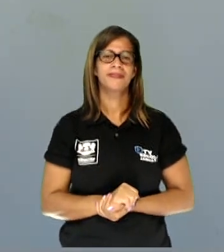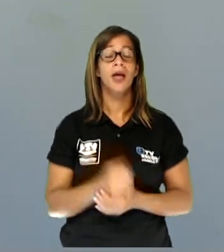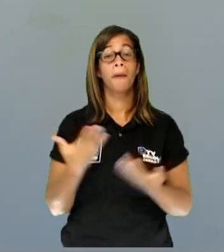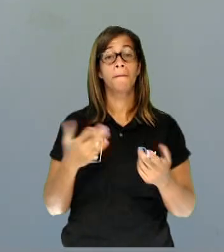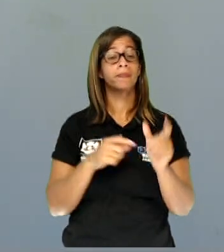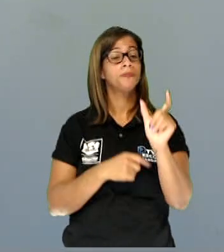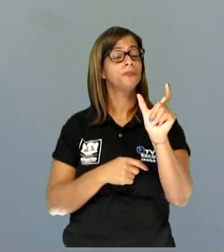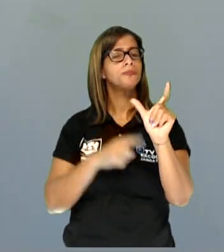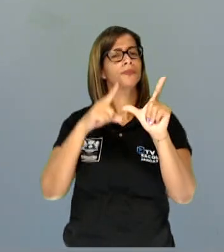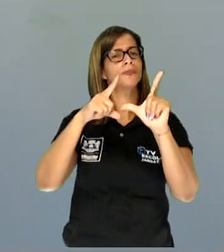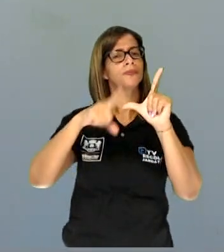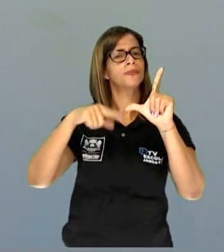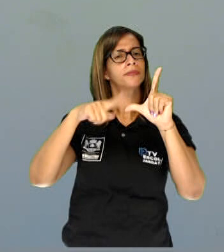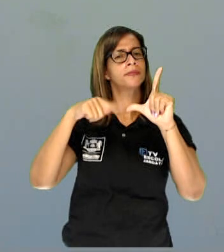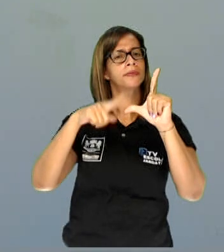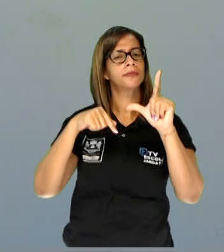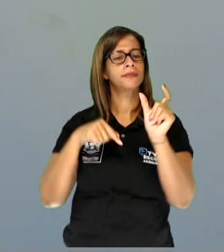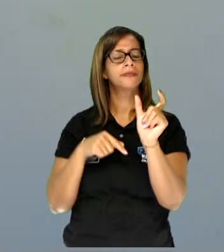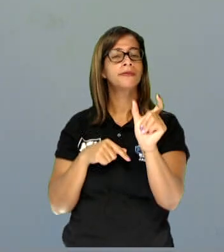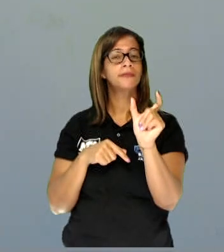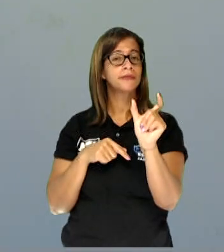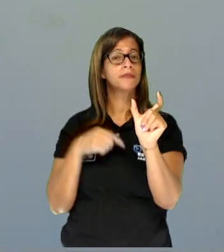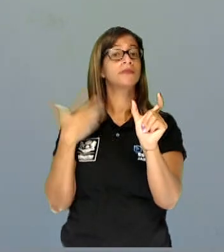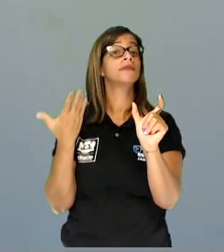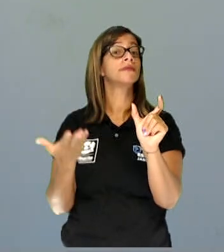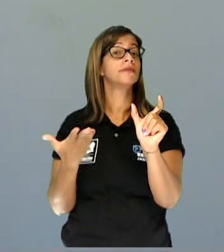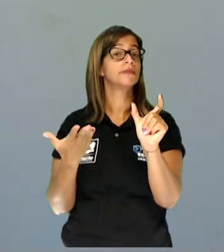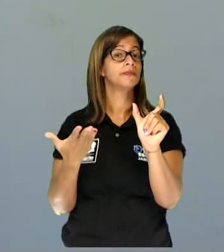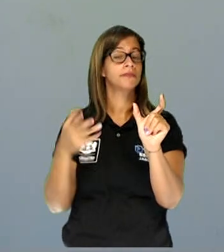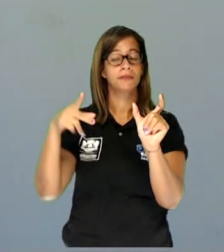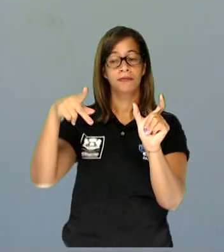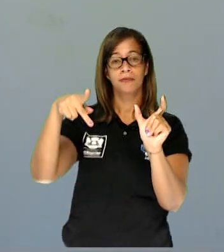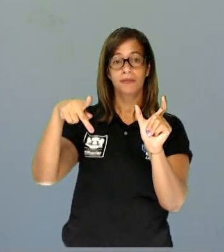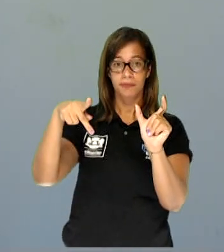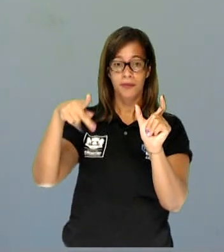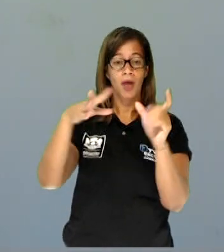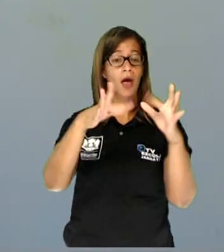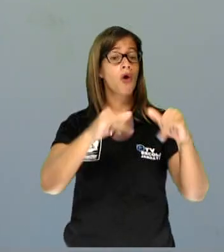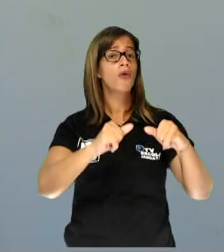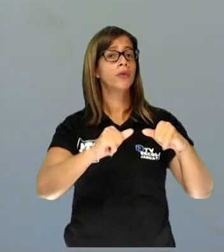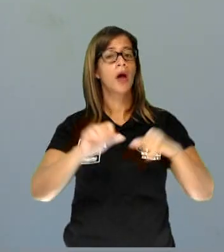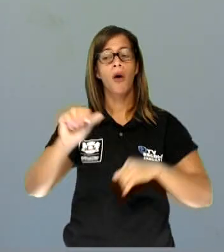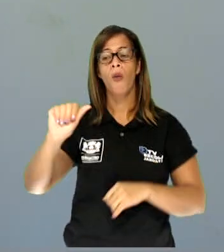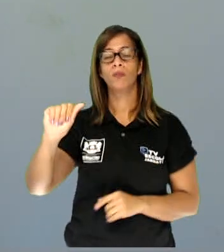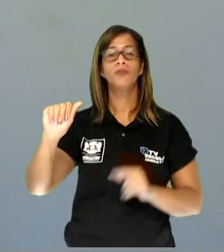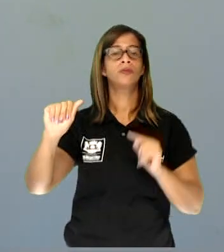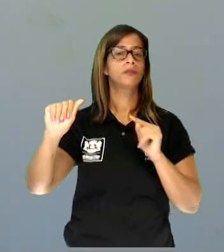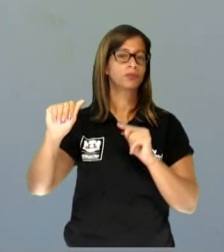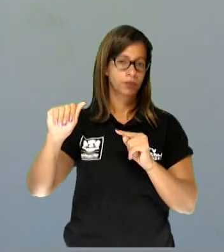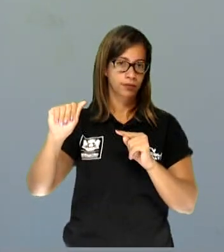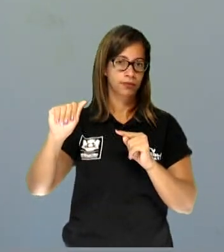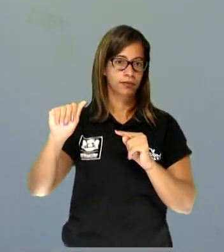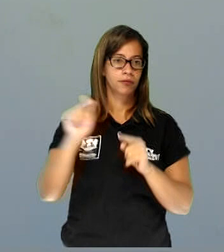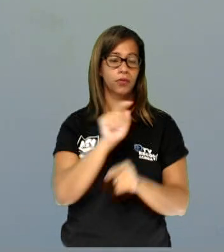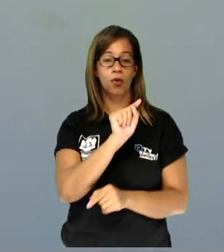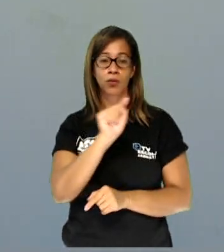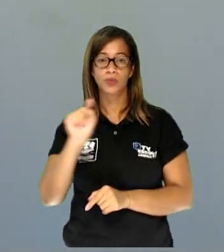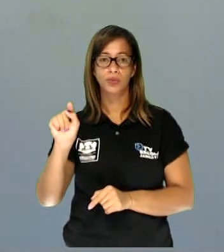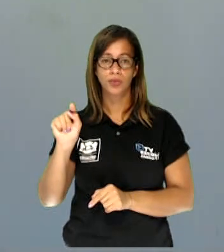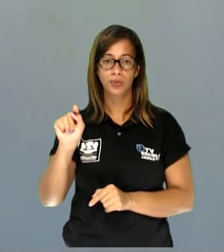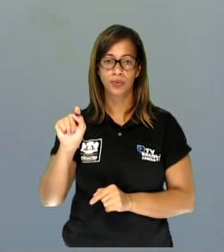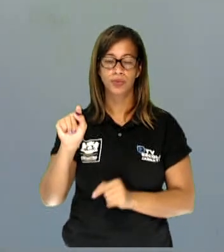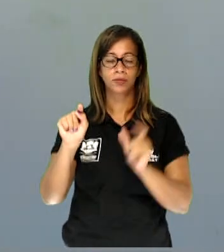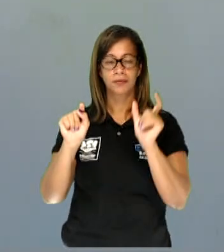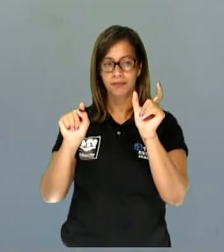panela é o P. E a última é o A. Panela. Então, a gente marca só no texto a palavra panela.